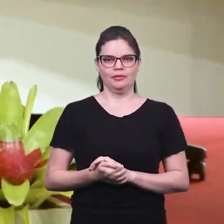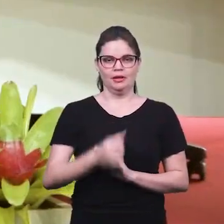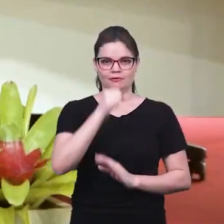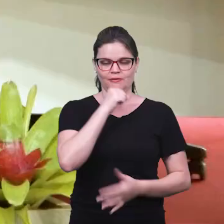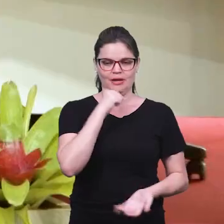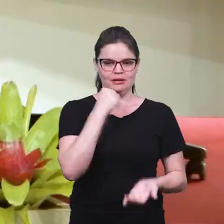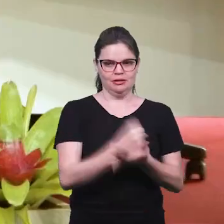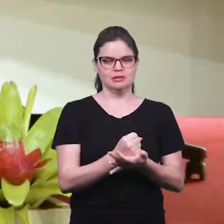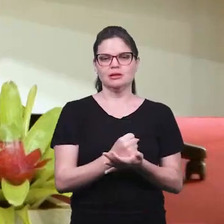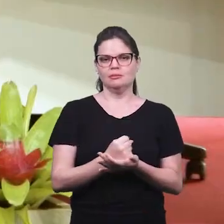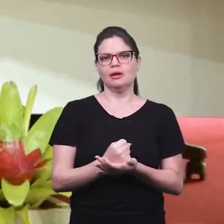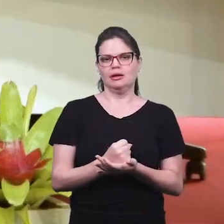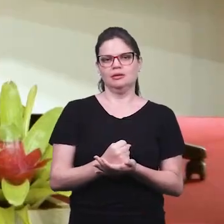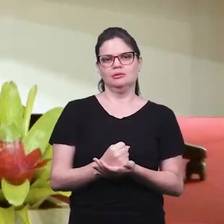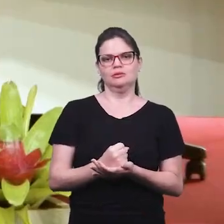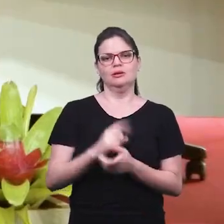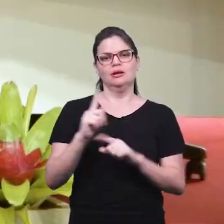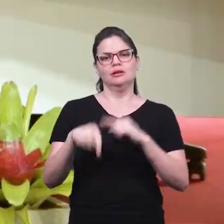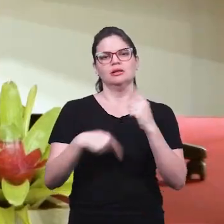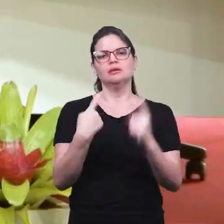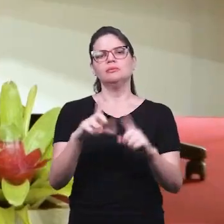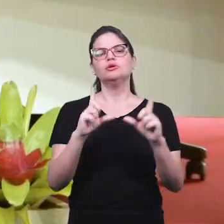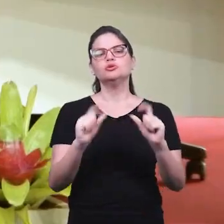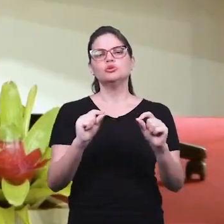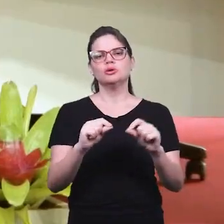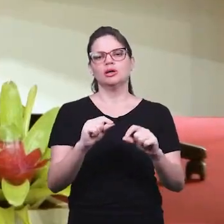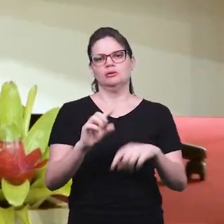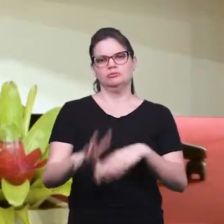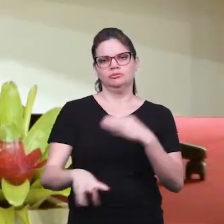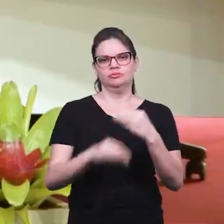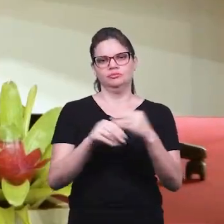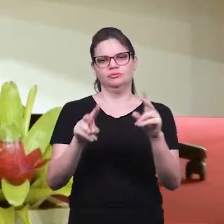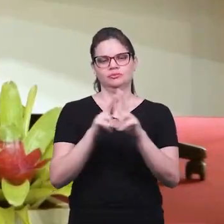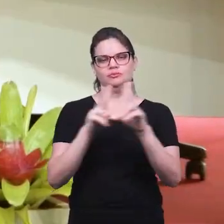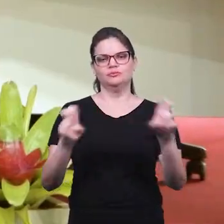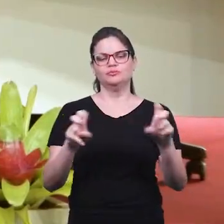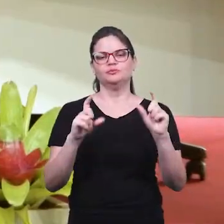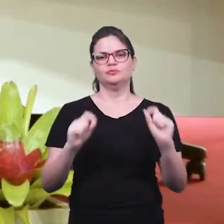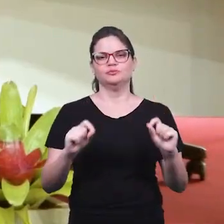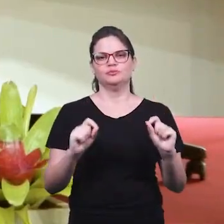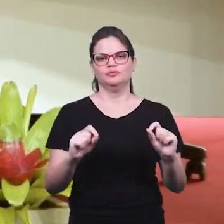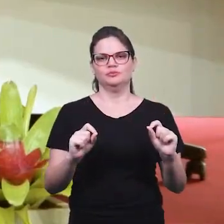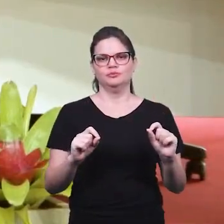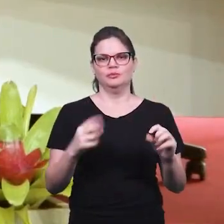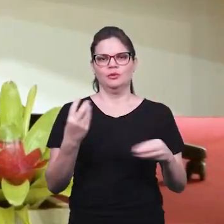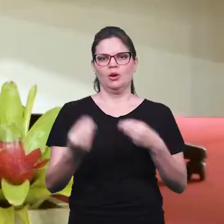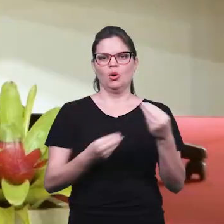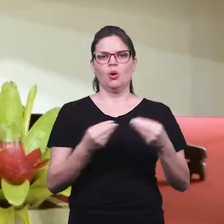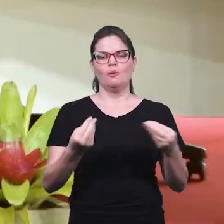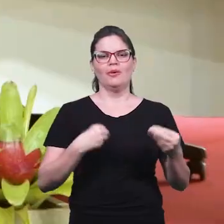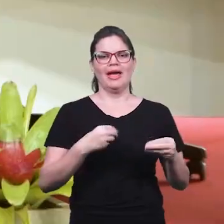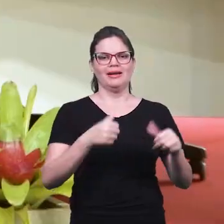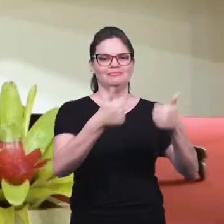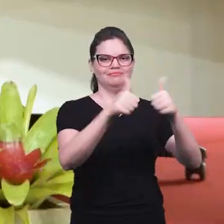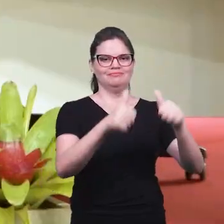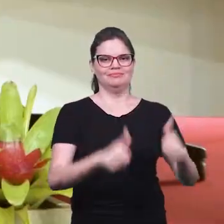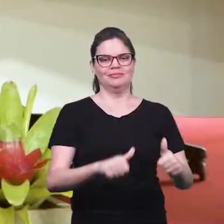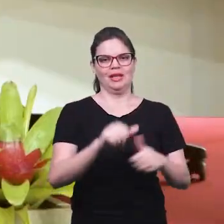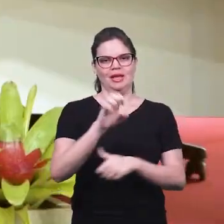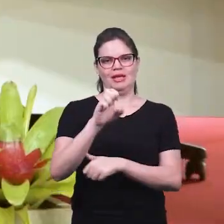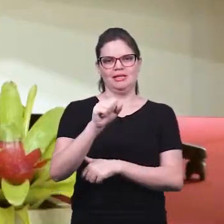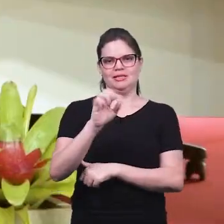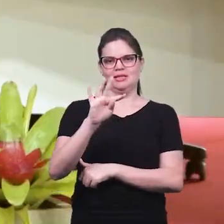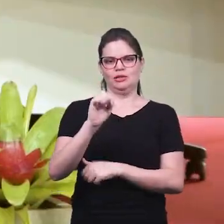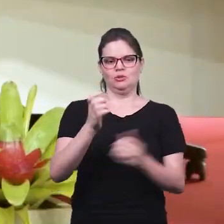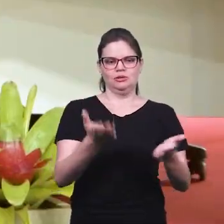Testamento, mas seria importante depois nós fazer um comentário breve, mas necessário, sobre a estátua de Daniel, certo? Porque a estátua de Daniel vai